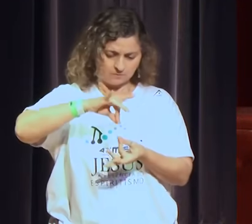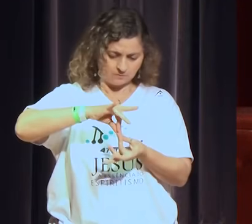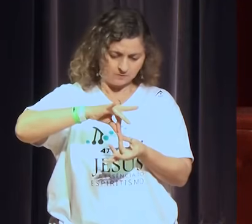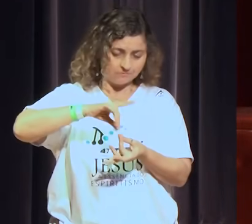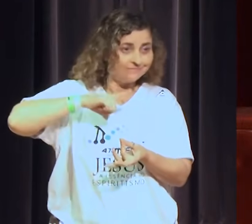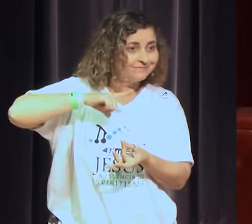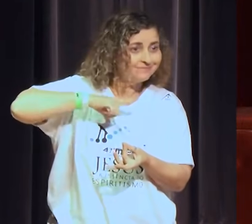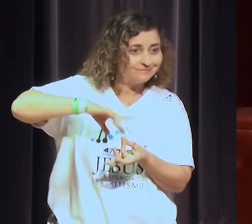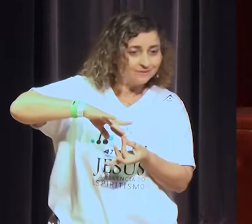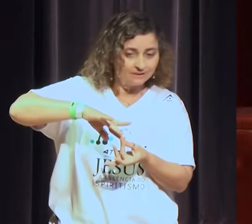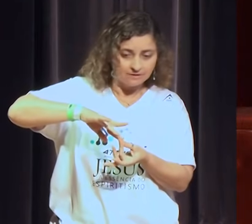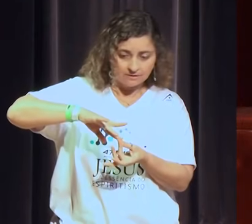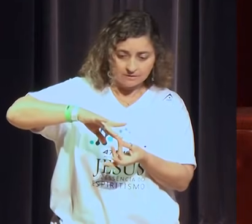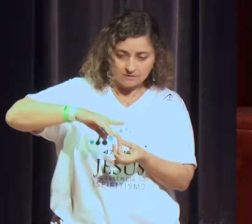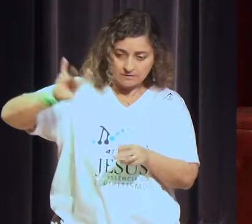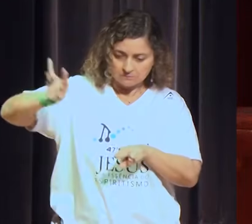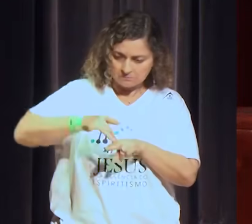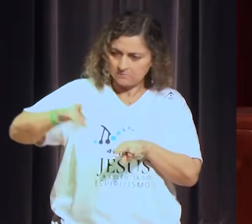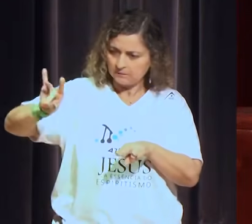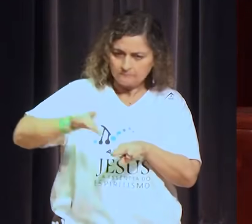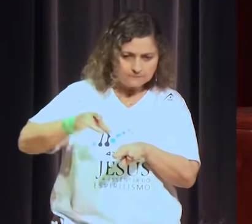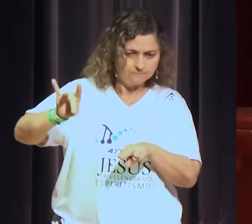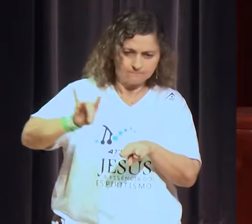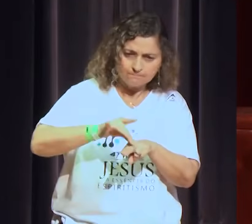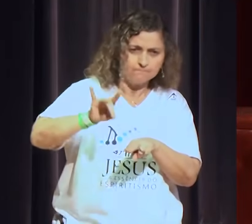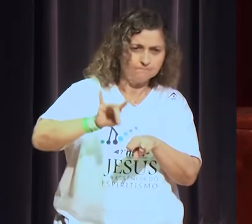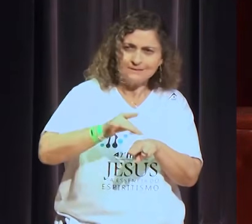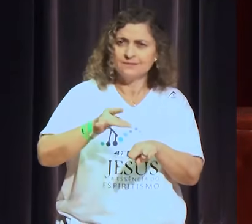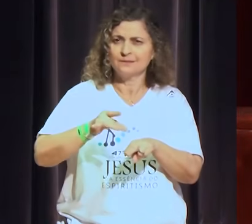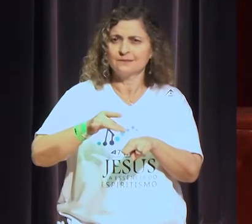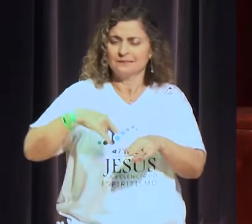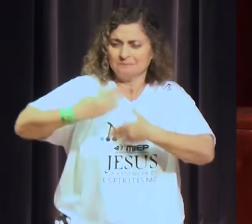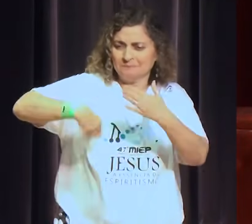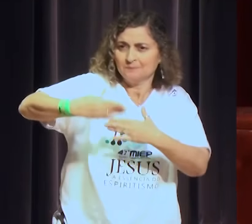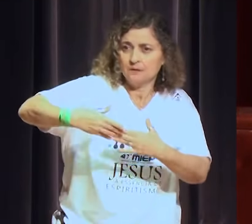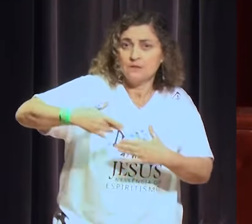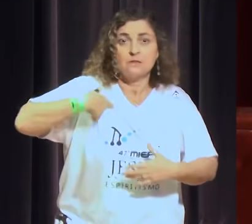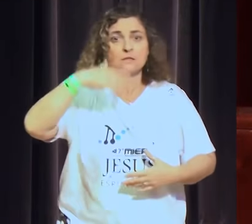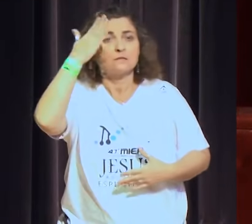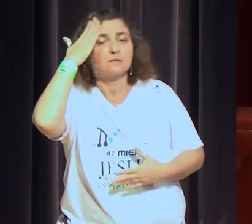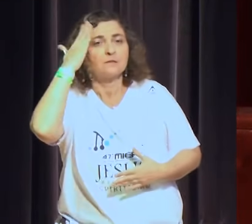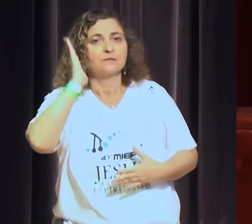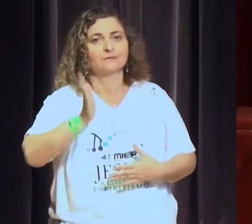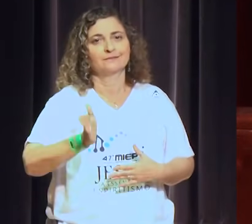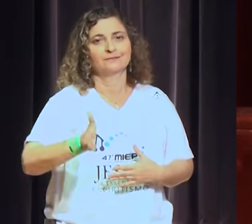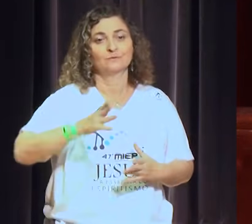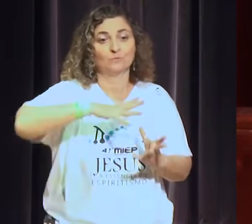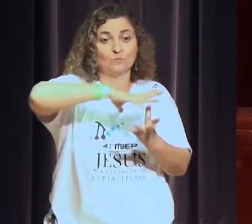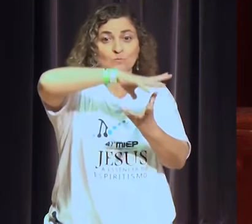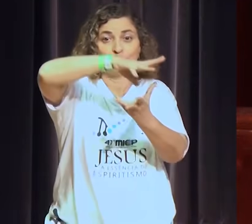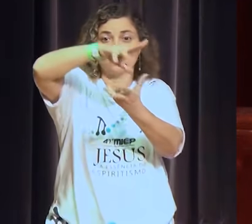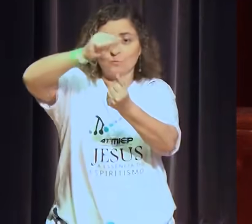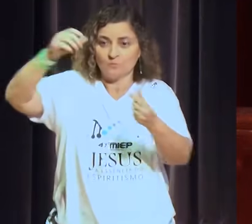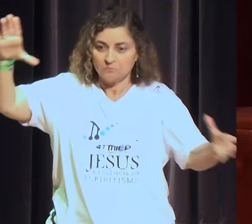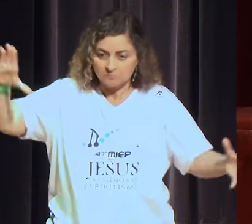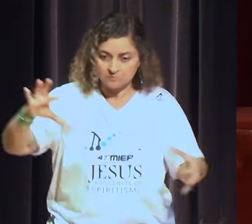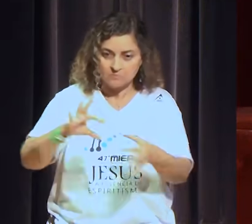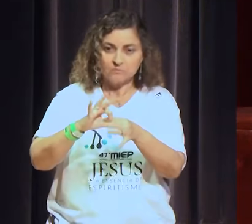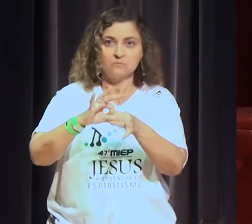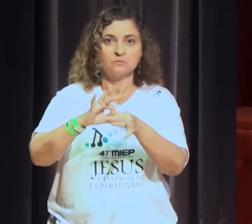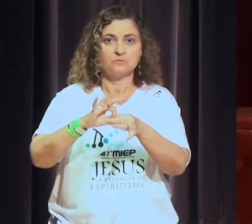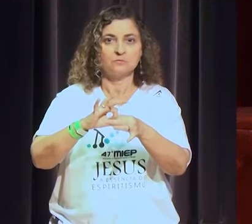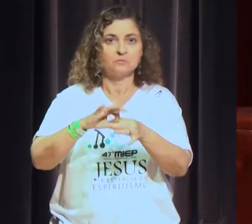que as encarnações são solidárias, que os mundos são solidários, que a gente faz... Você já fez bolsa sanduíche em outro